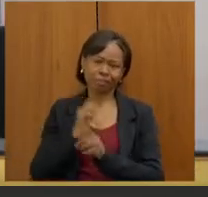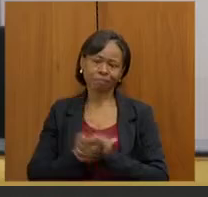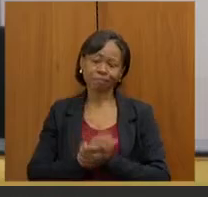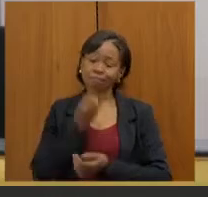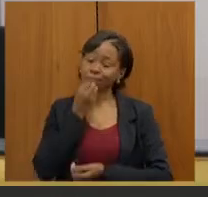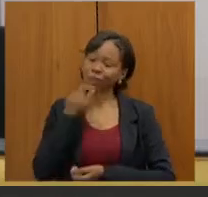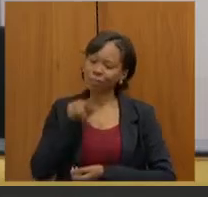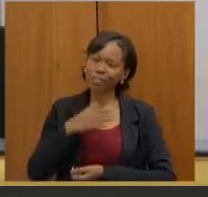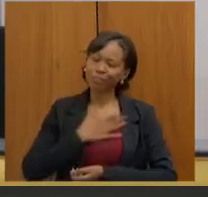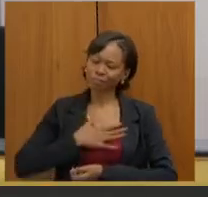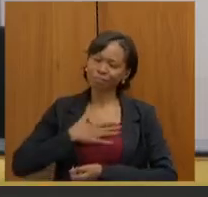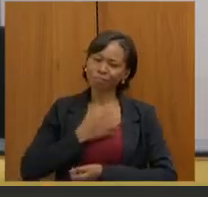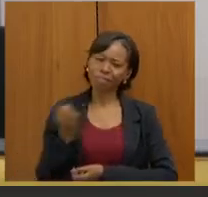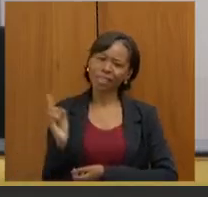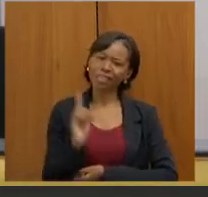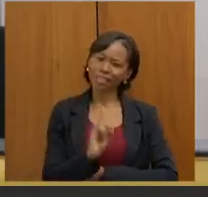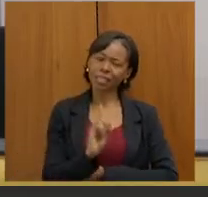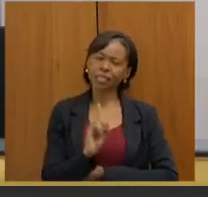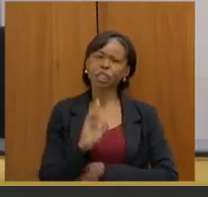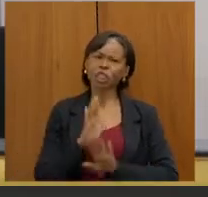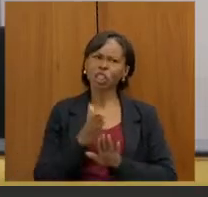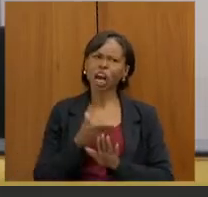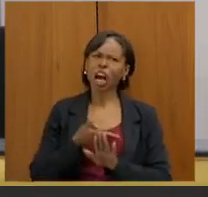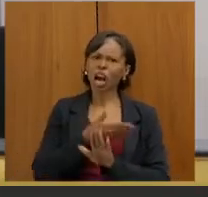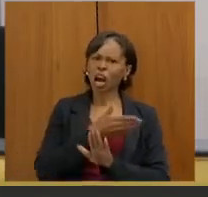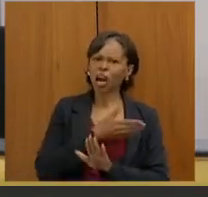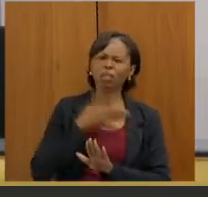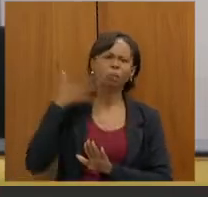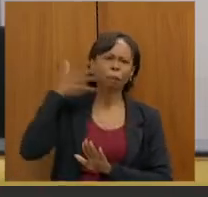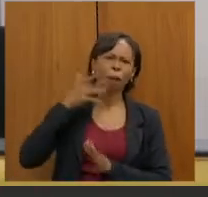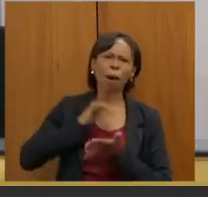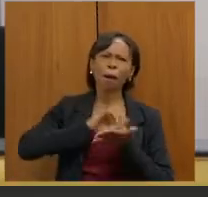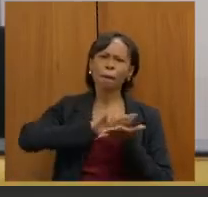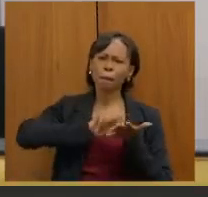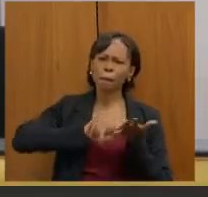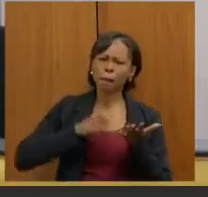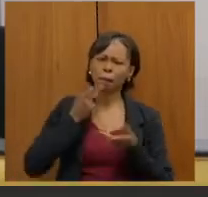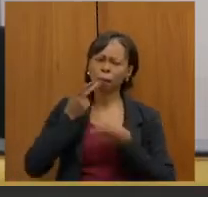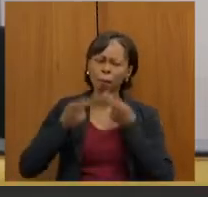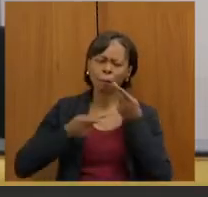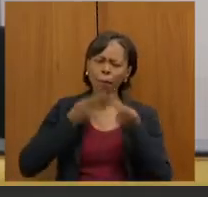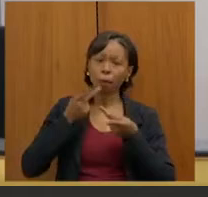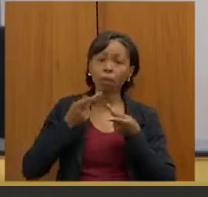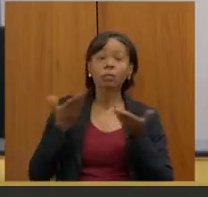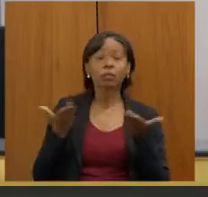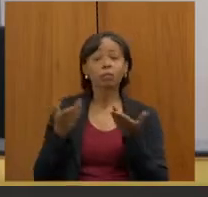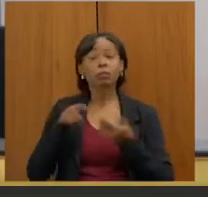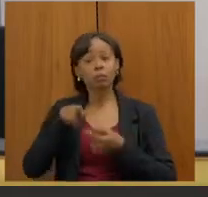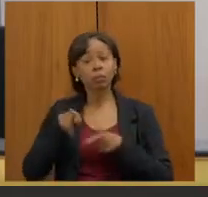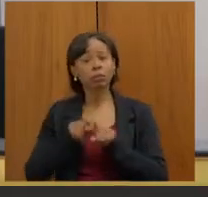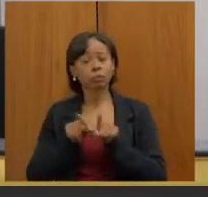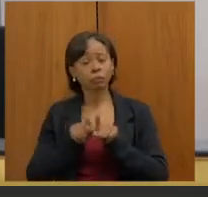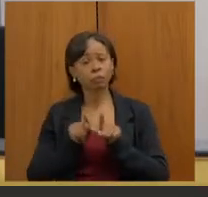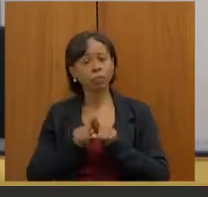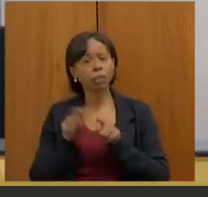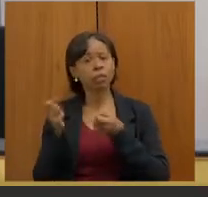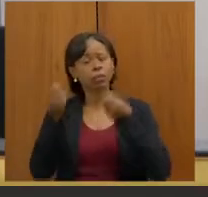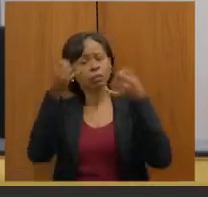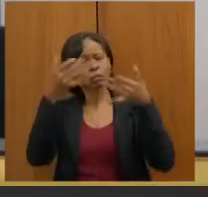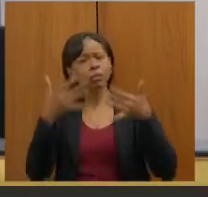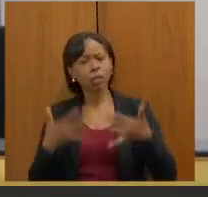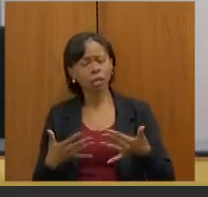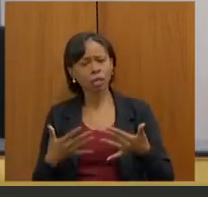em todas essas colocações que foram feitas pelas instituições eu queria ouvir lá no sentido de